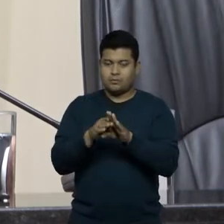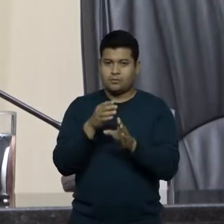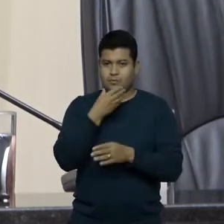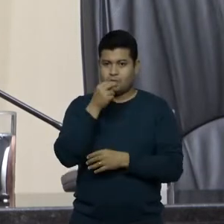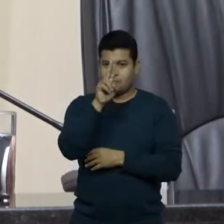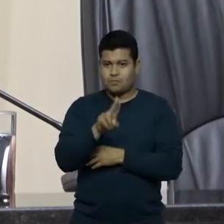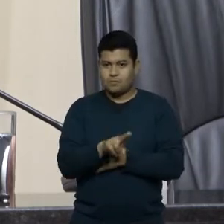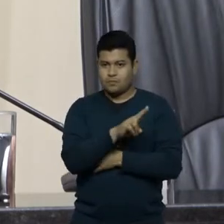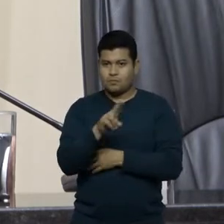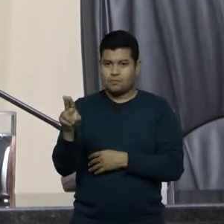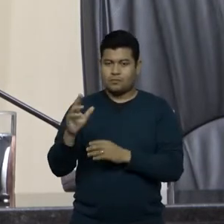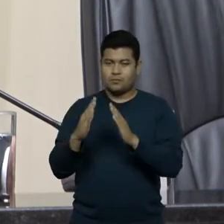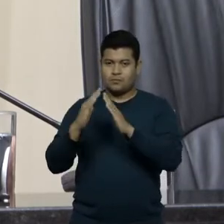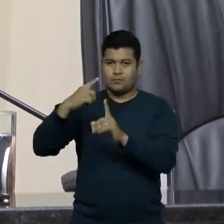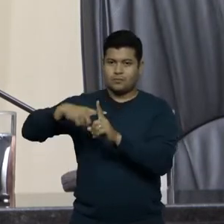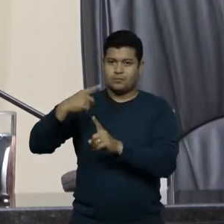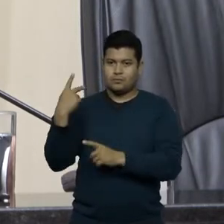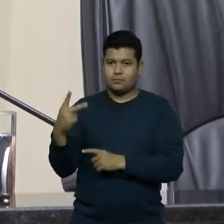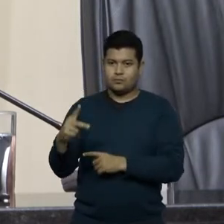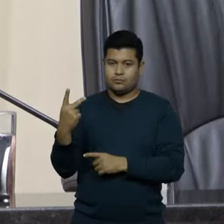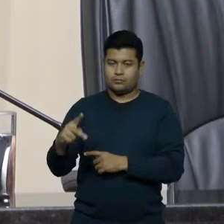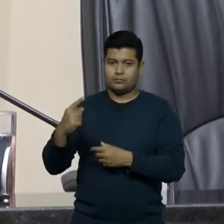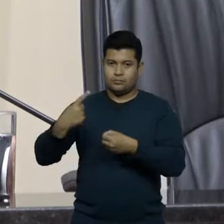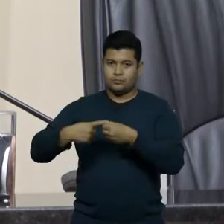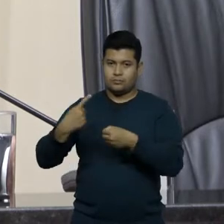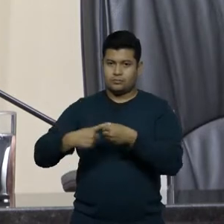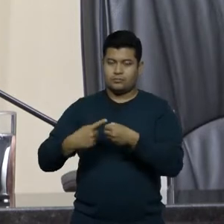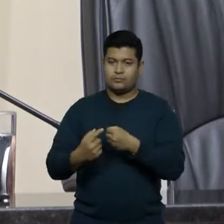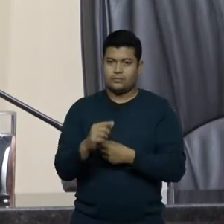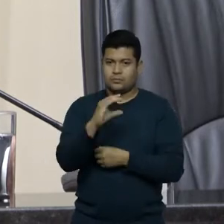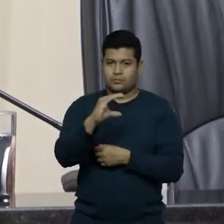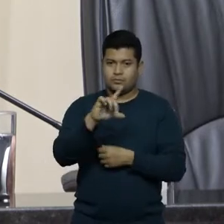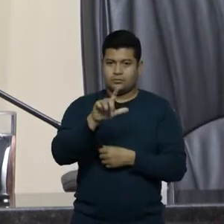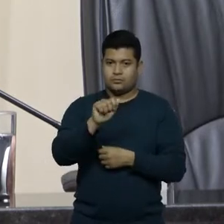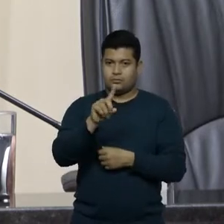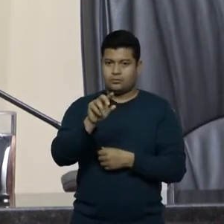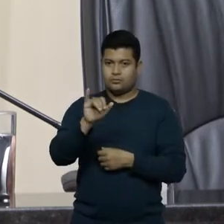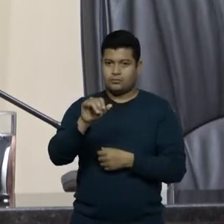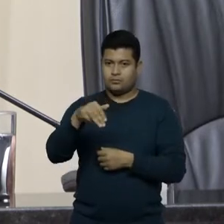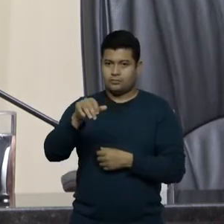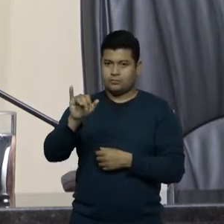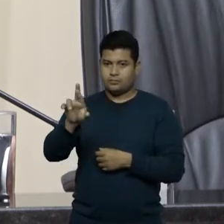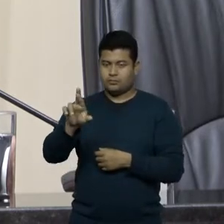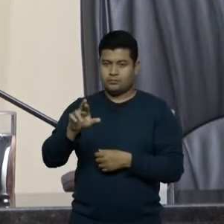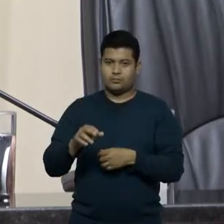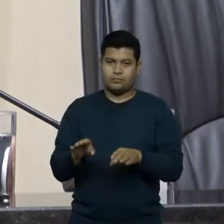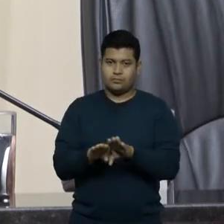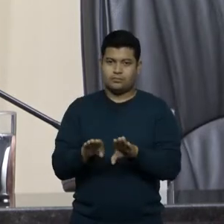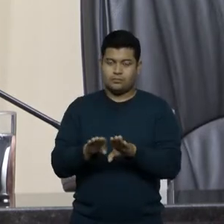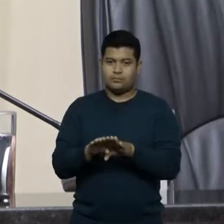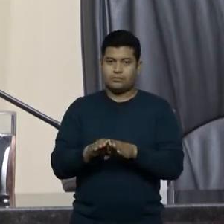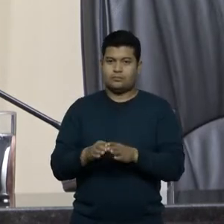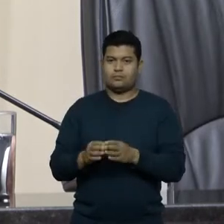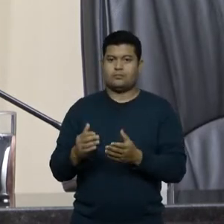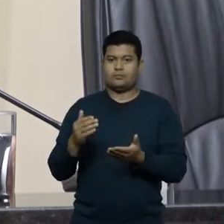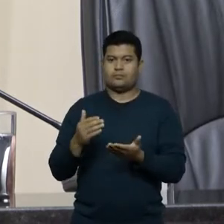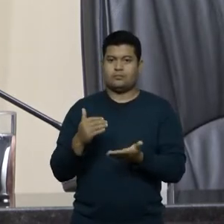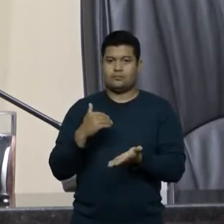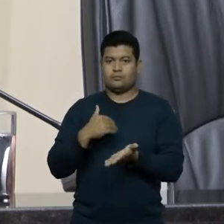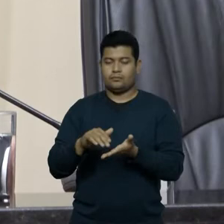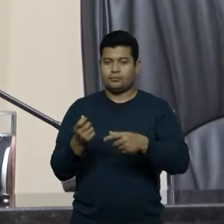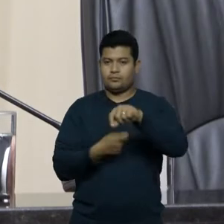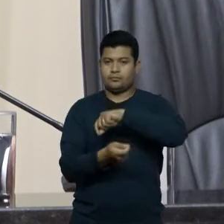Claudemiro Serafim o senhor diretor de emprego e renda da Secretaria de Estado sobretudo econômico